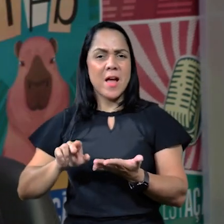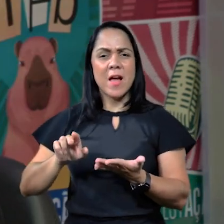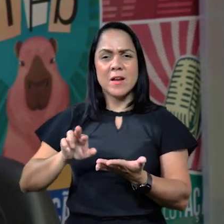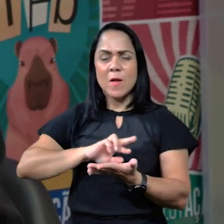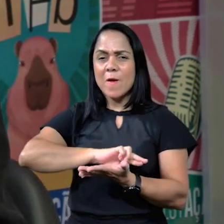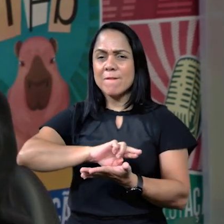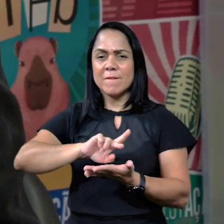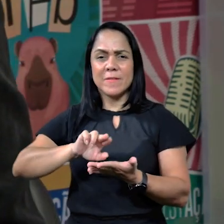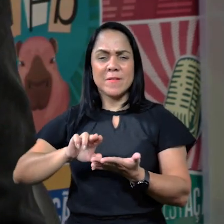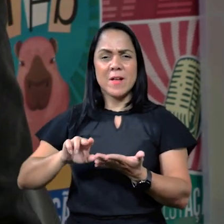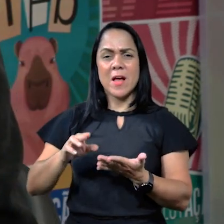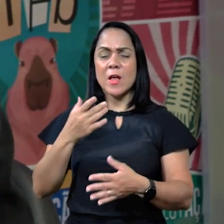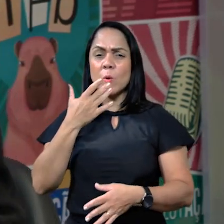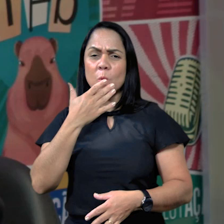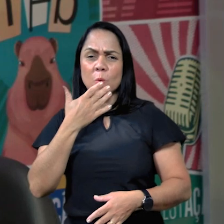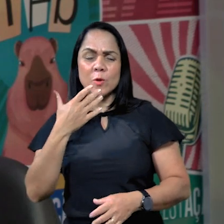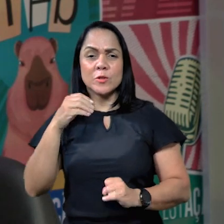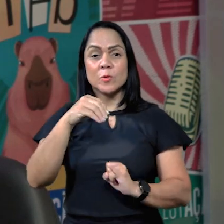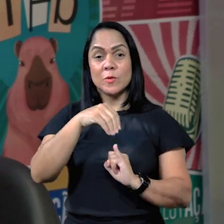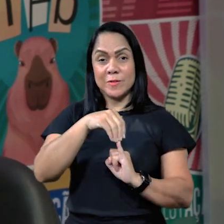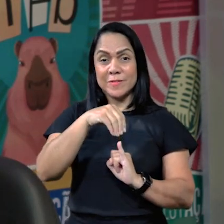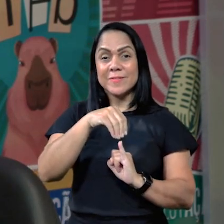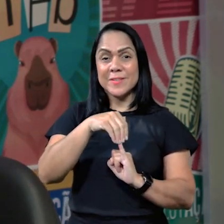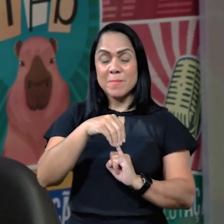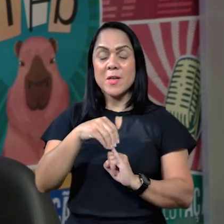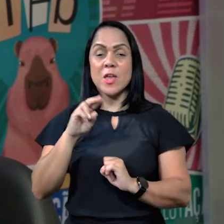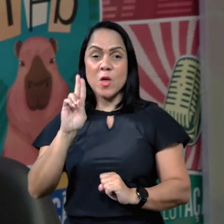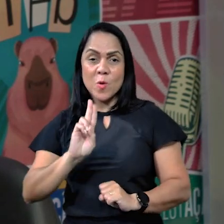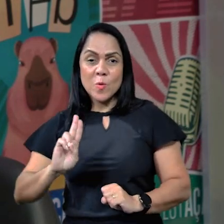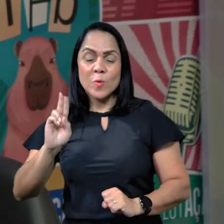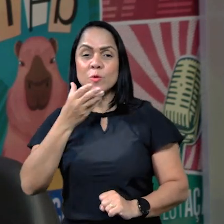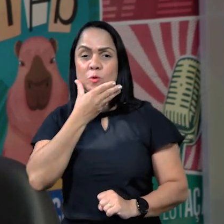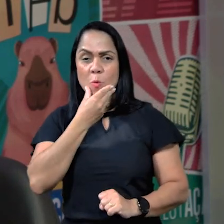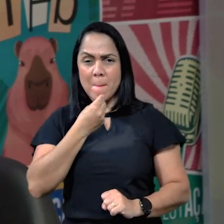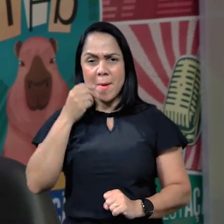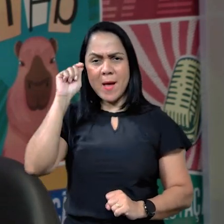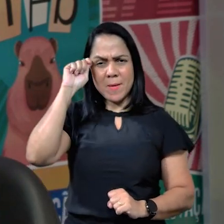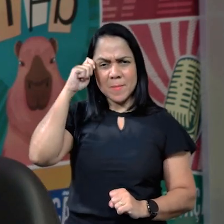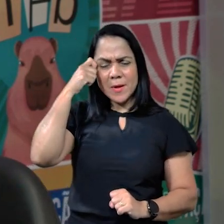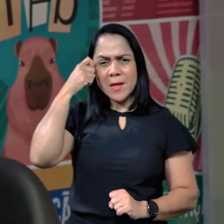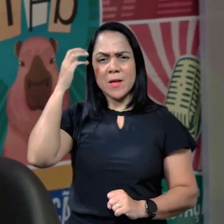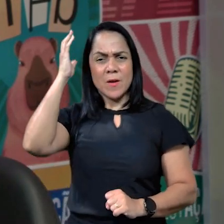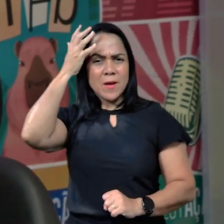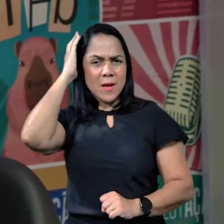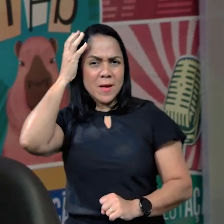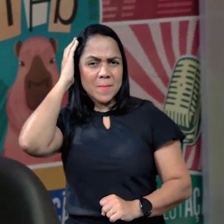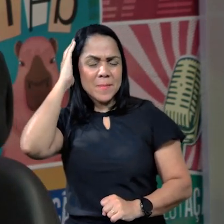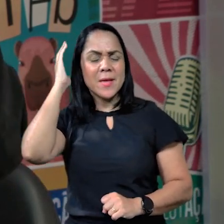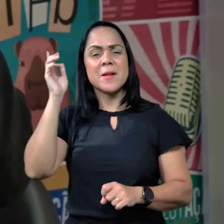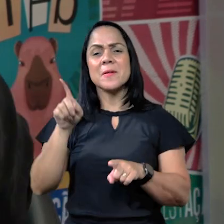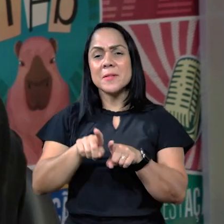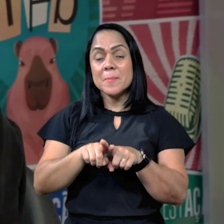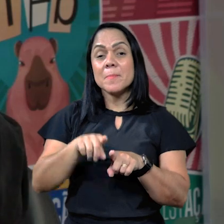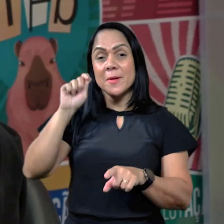vários pôsteres assim coloridos do IFB. Eu uso barba, a barba é escura, o meu cabelo também é